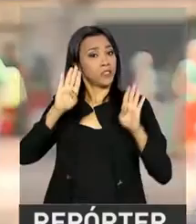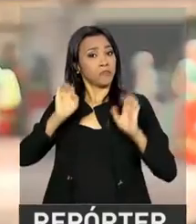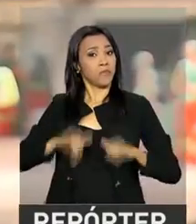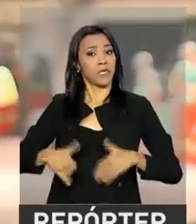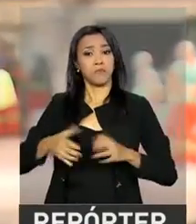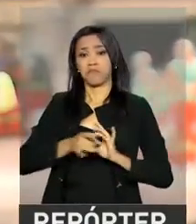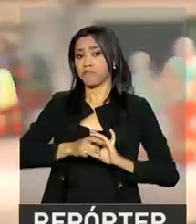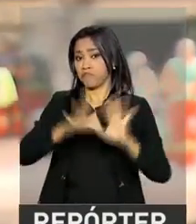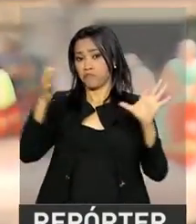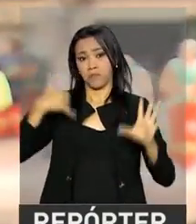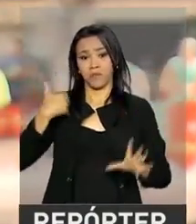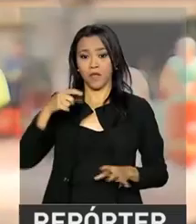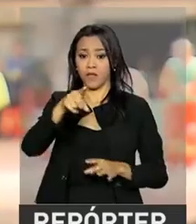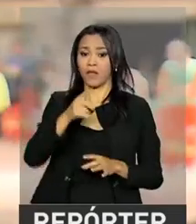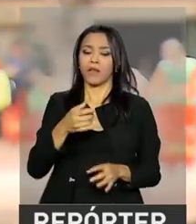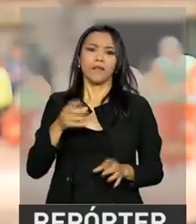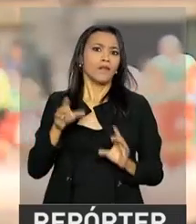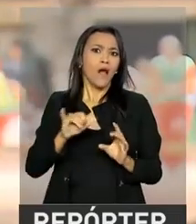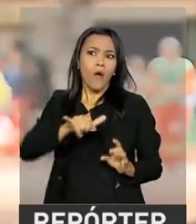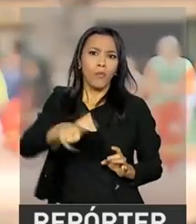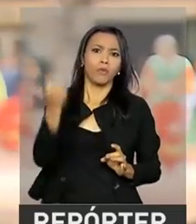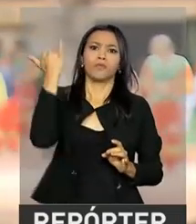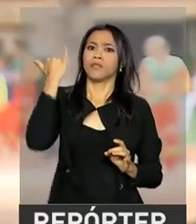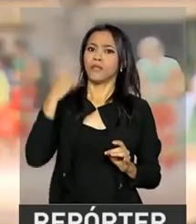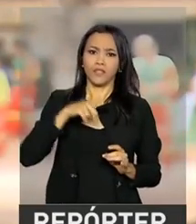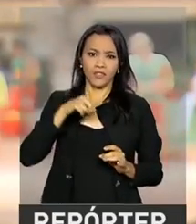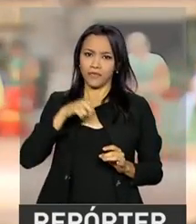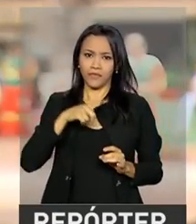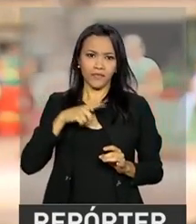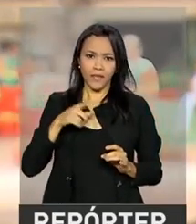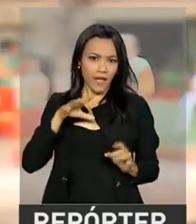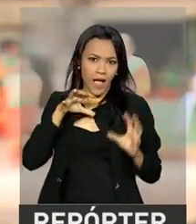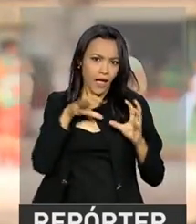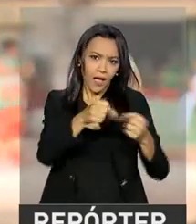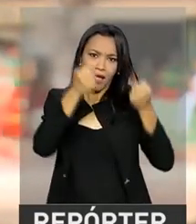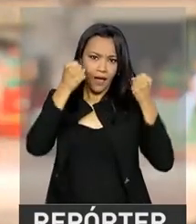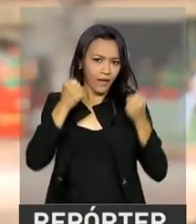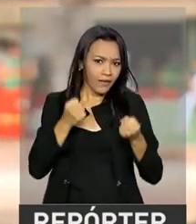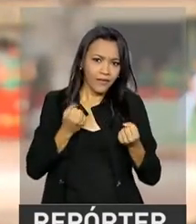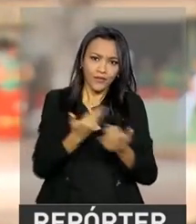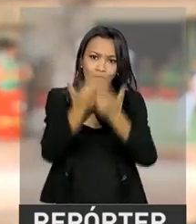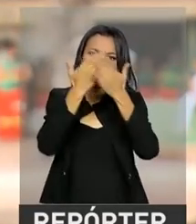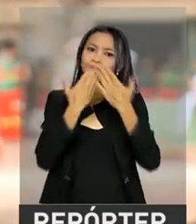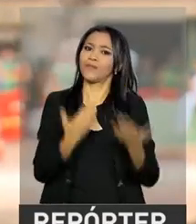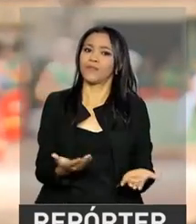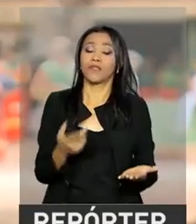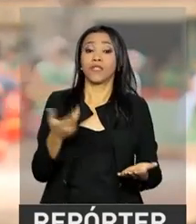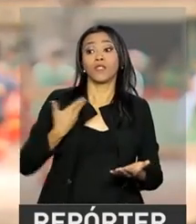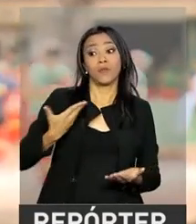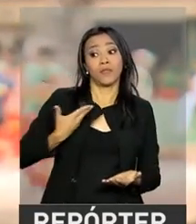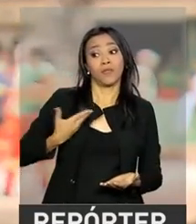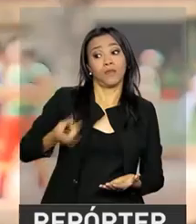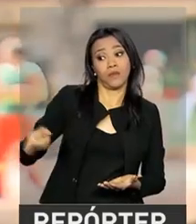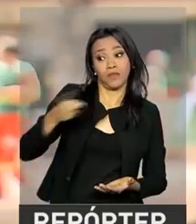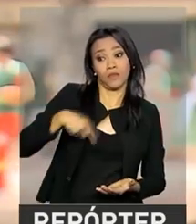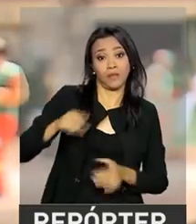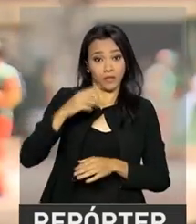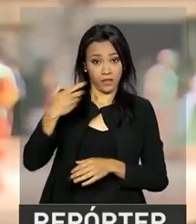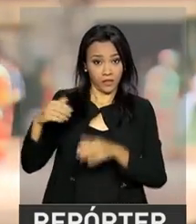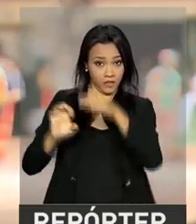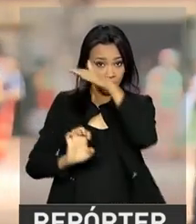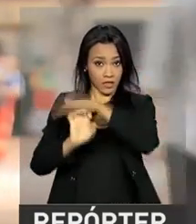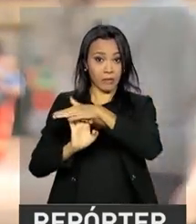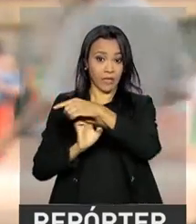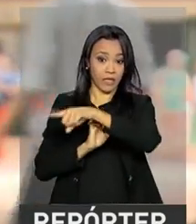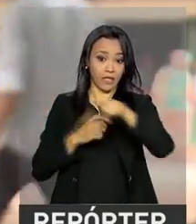nunca é tarde que a primeira oportunidade que tiver que pagar e que não só os e escolas que está aqui na empresa cliques